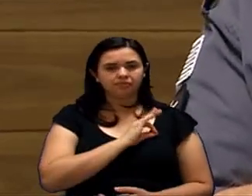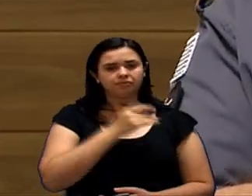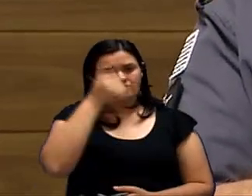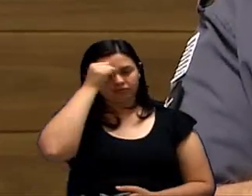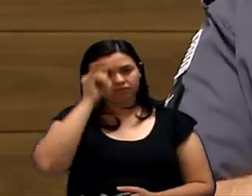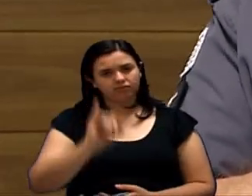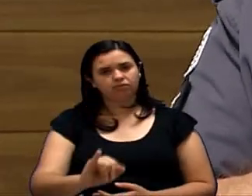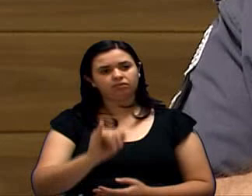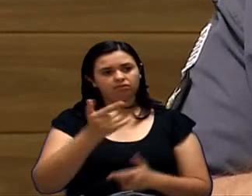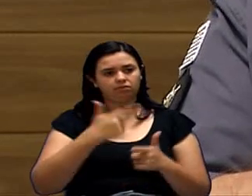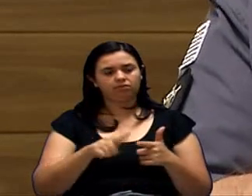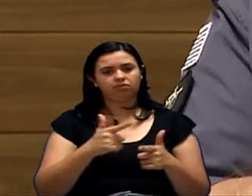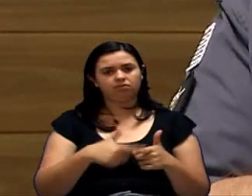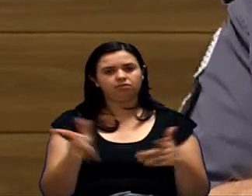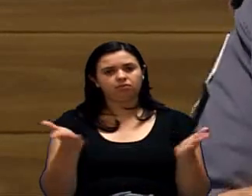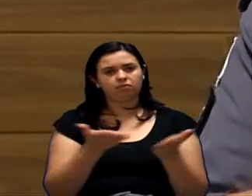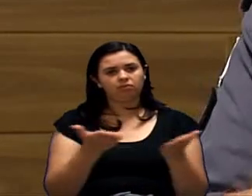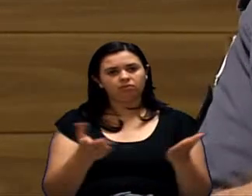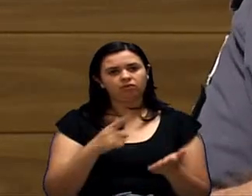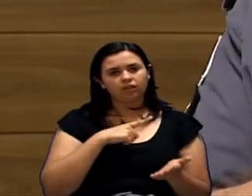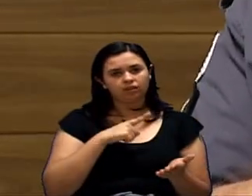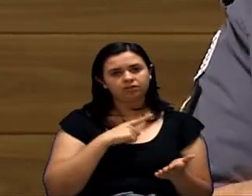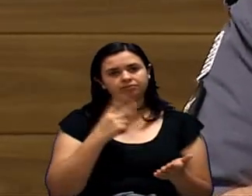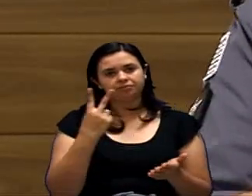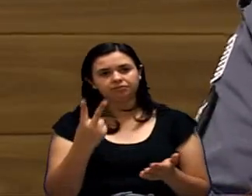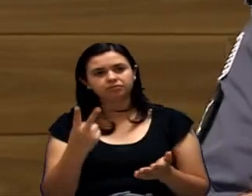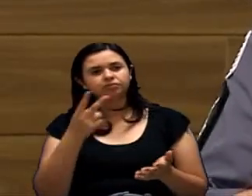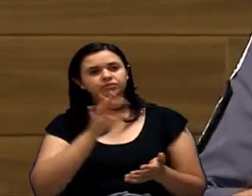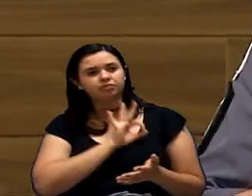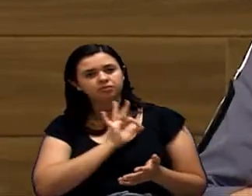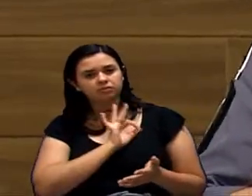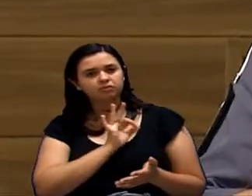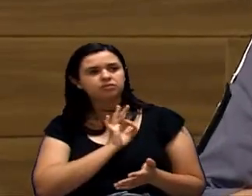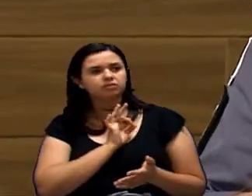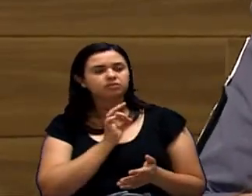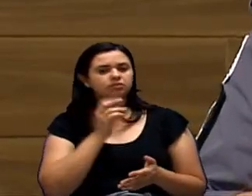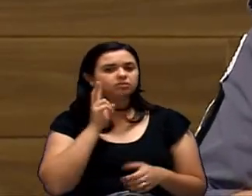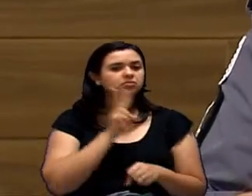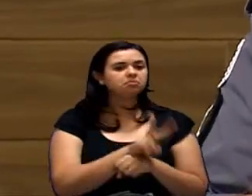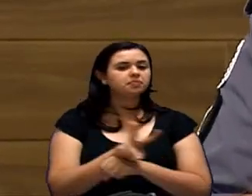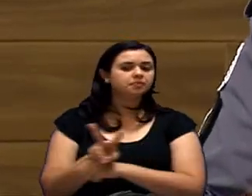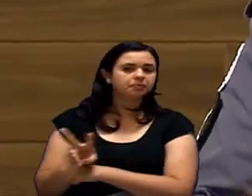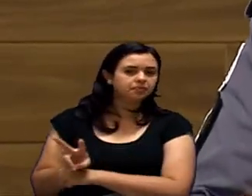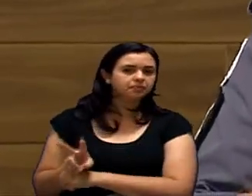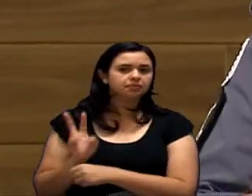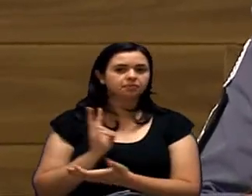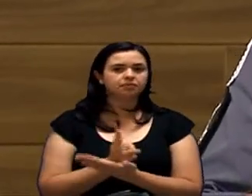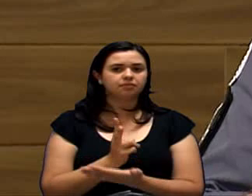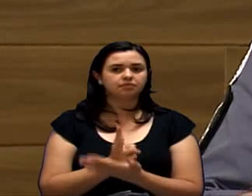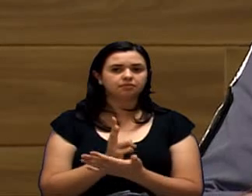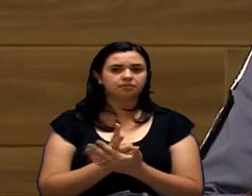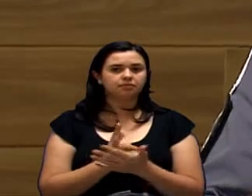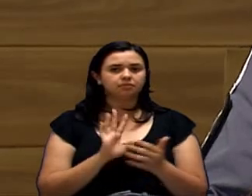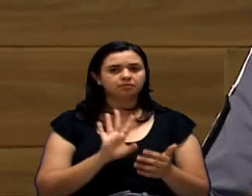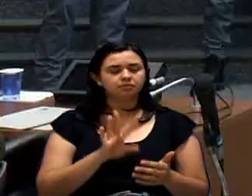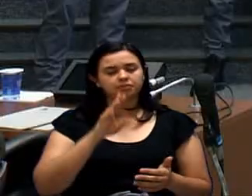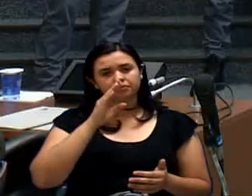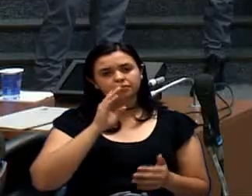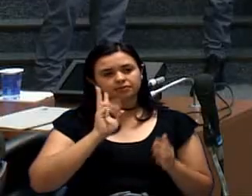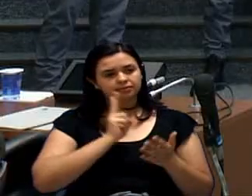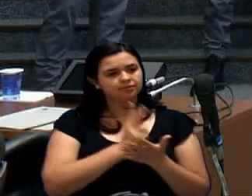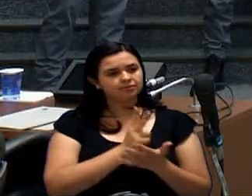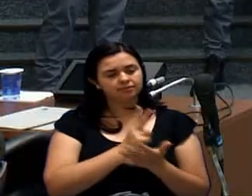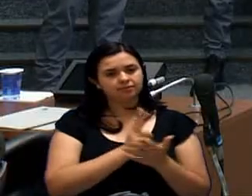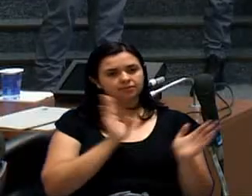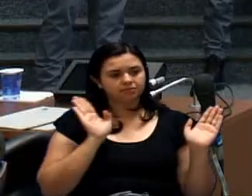Então, no dia de hoje nós temos os dois, no outro dia nós temos outros dois policiais, além do reforço do policiamento. Mas eles ficam diretamente